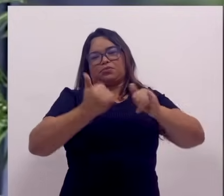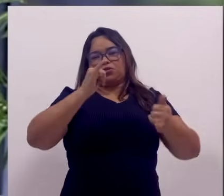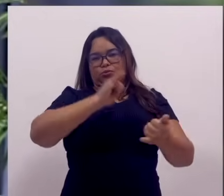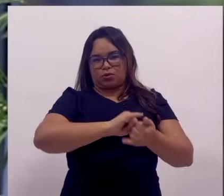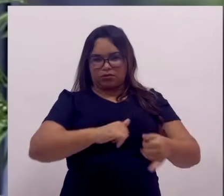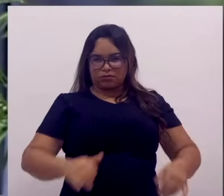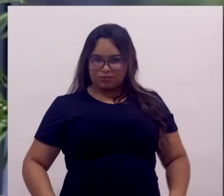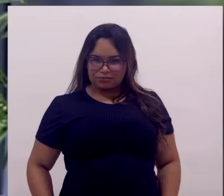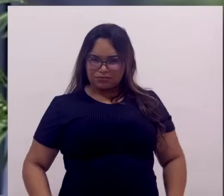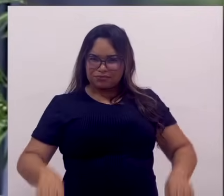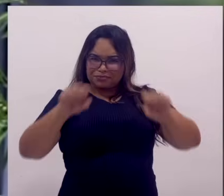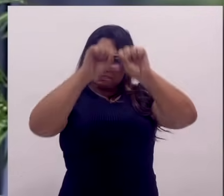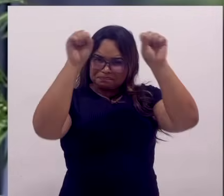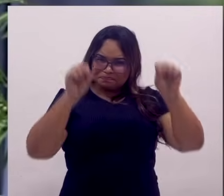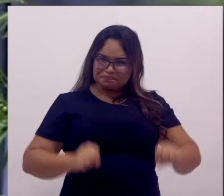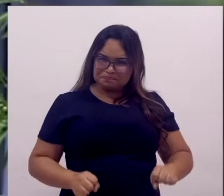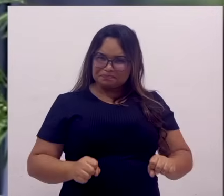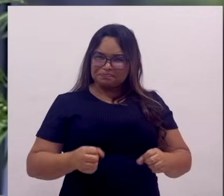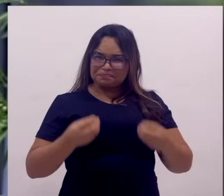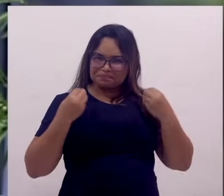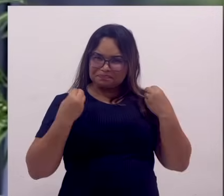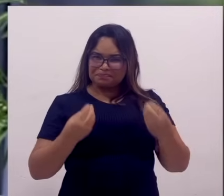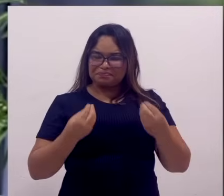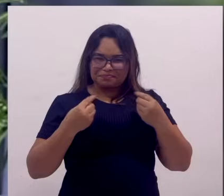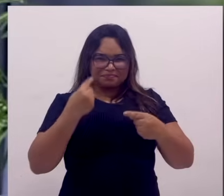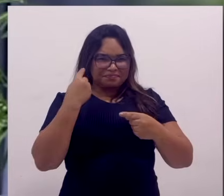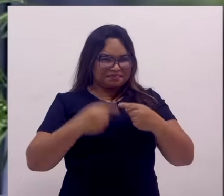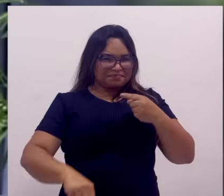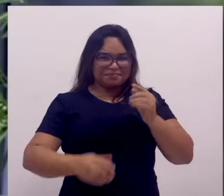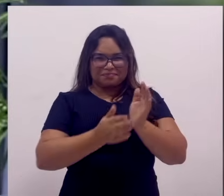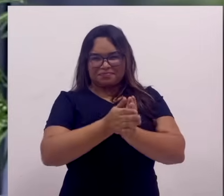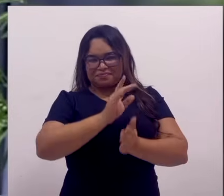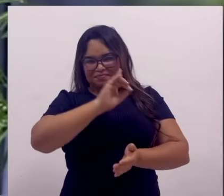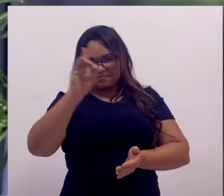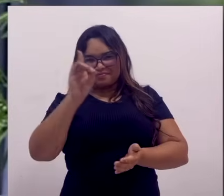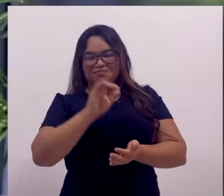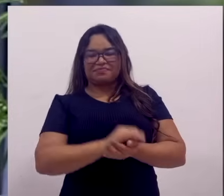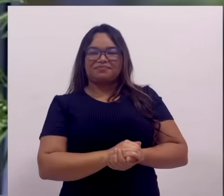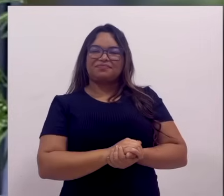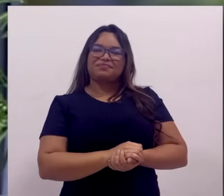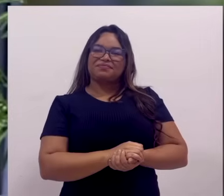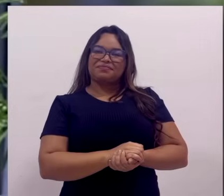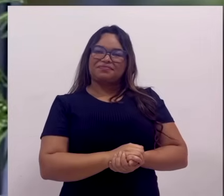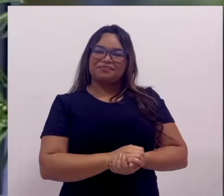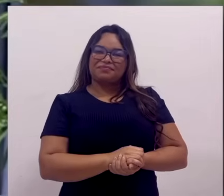antecipadamente perdoado. Um sistema estupendo, exceto que não é bíblico.